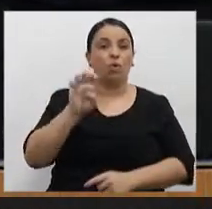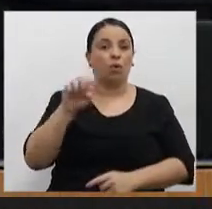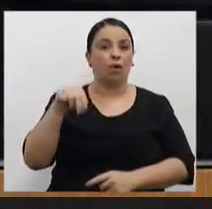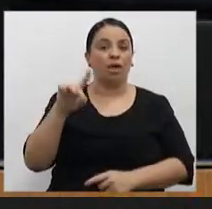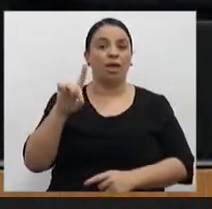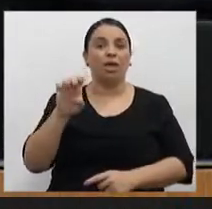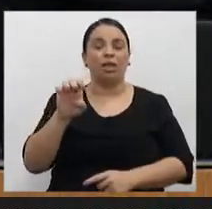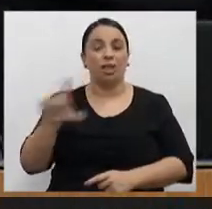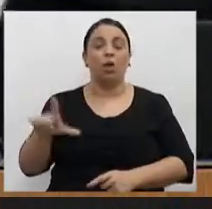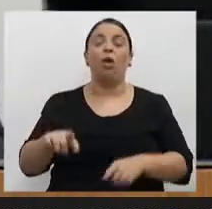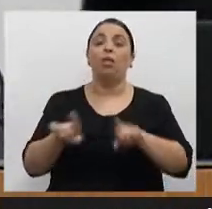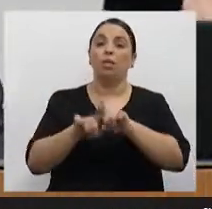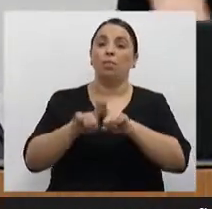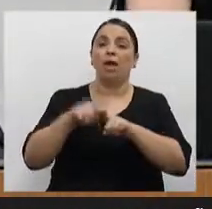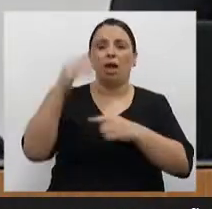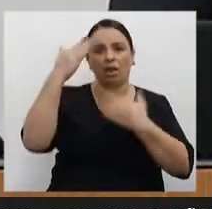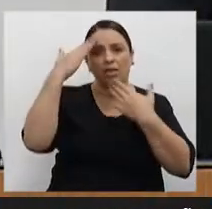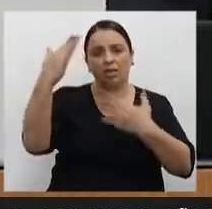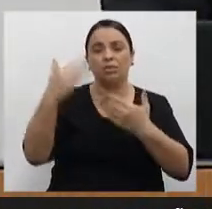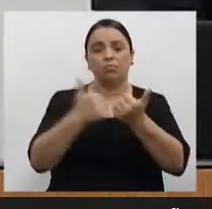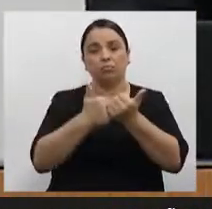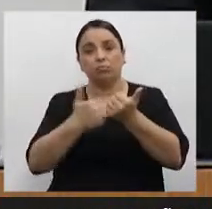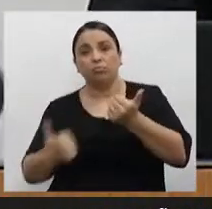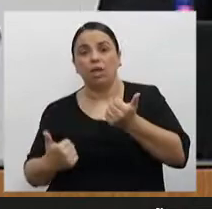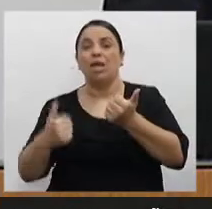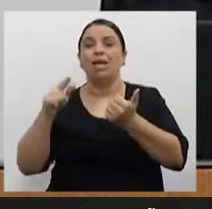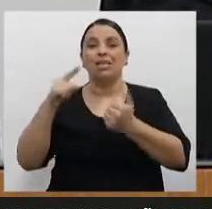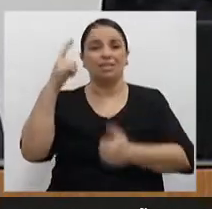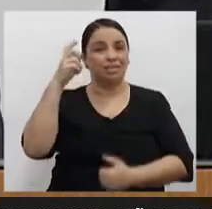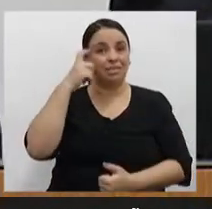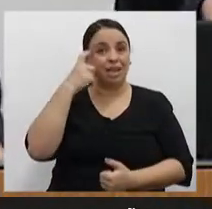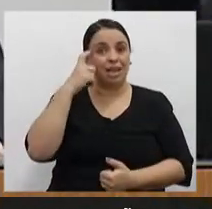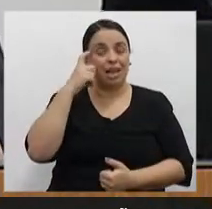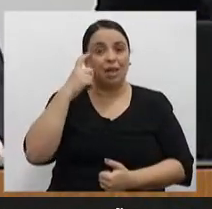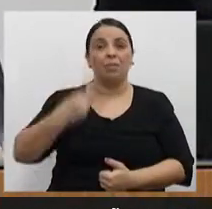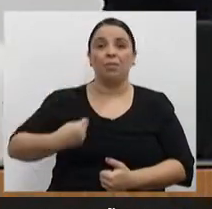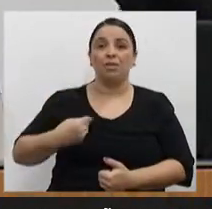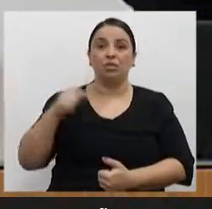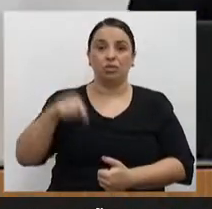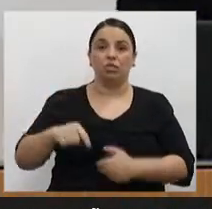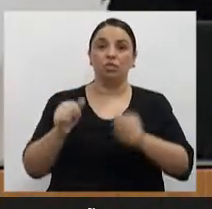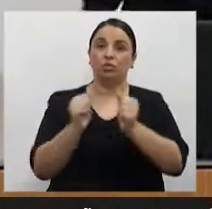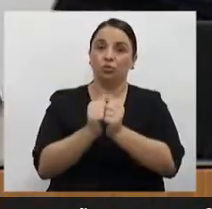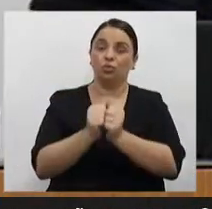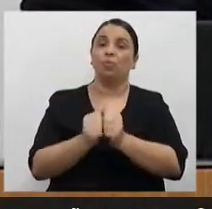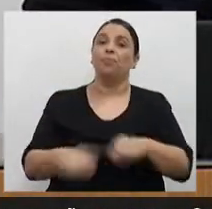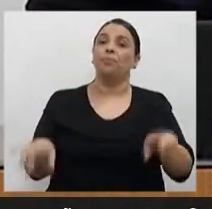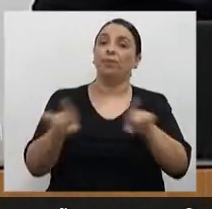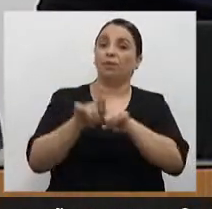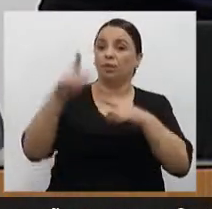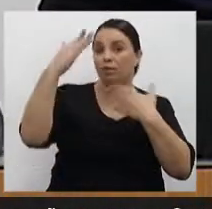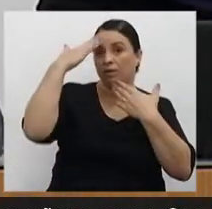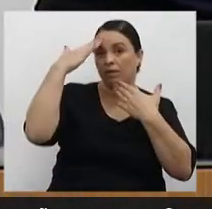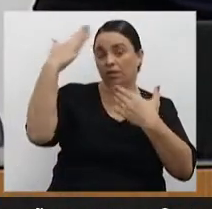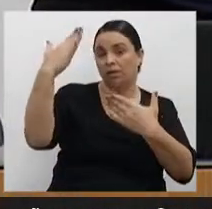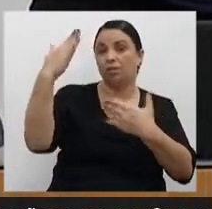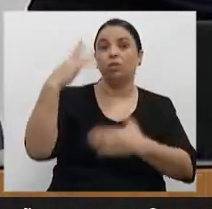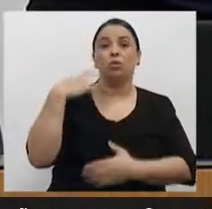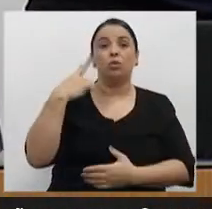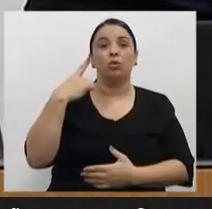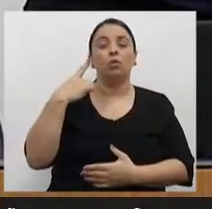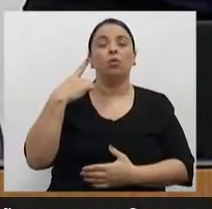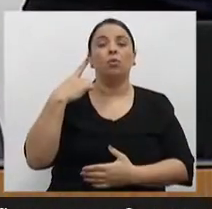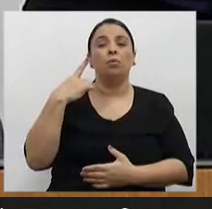Zé Guilherme, aqui presencialmente conosco no plenarinho. Agradecer também o deputado doutor Paulo, que é